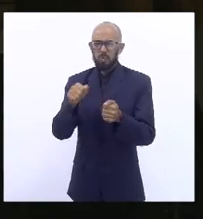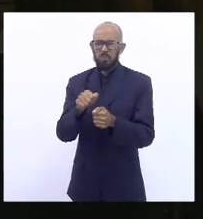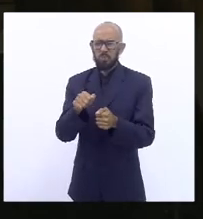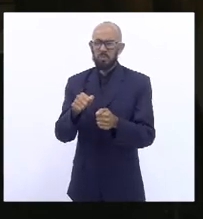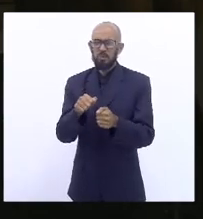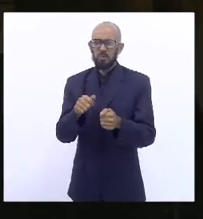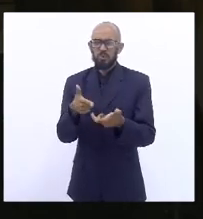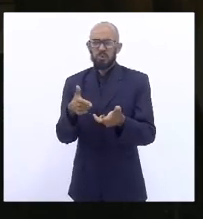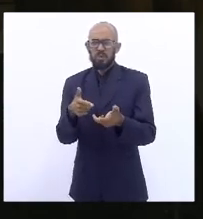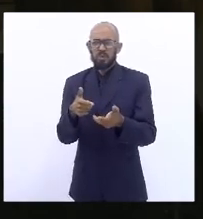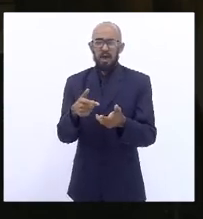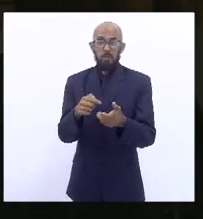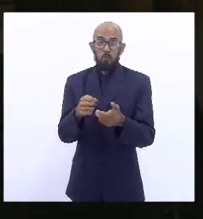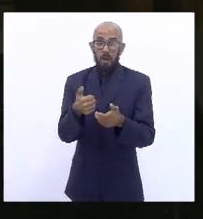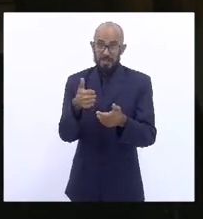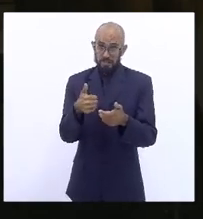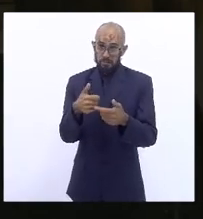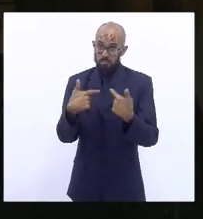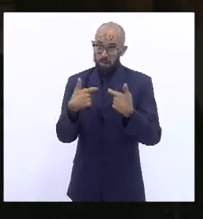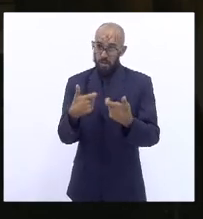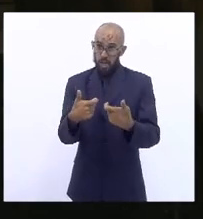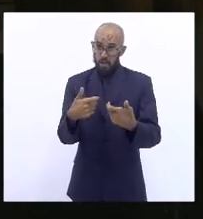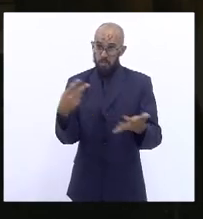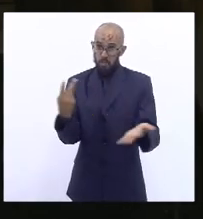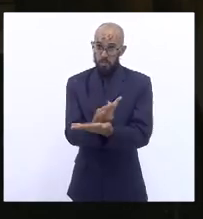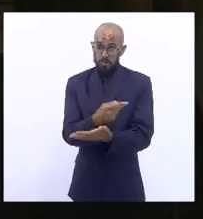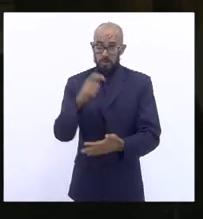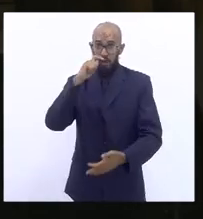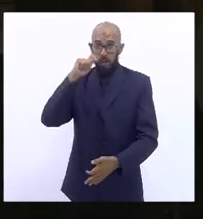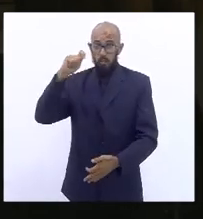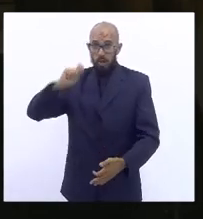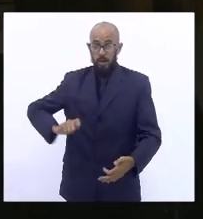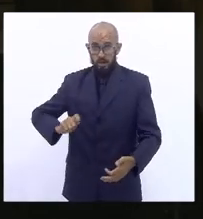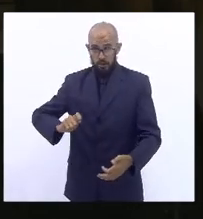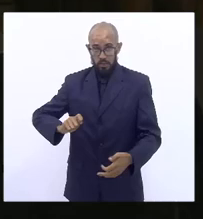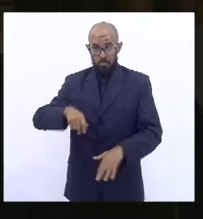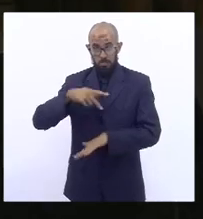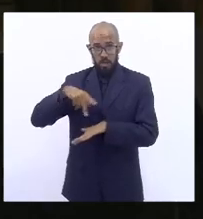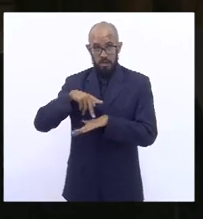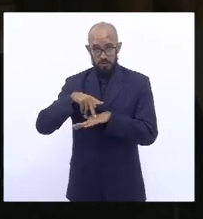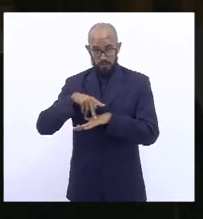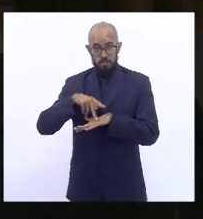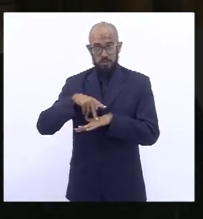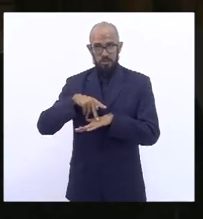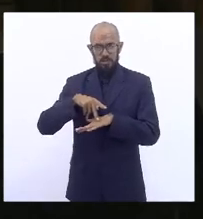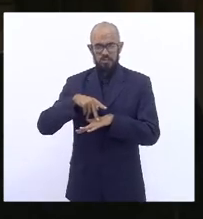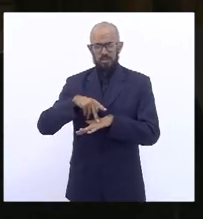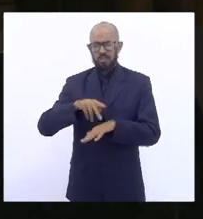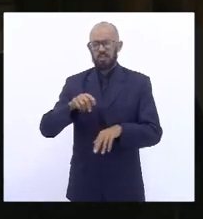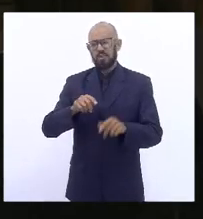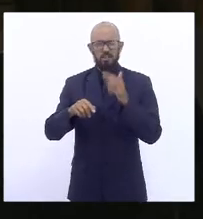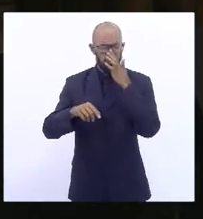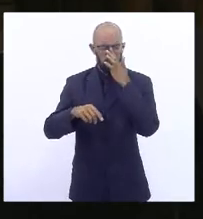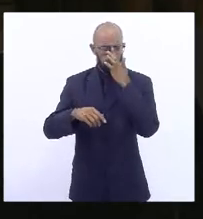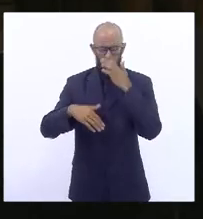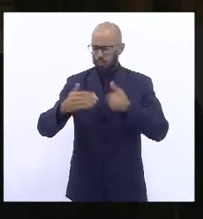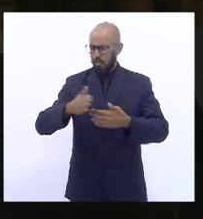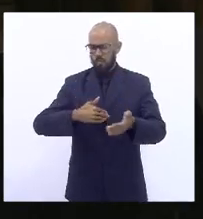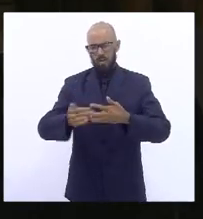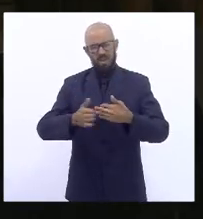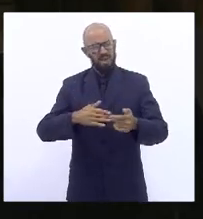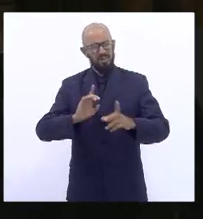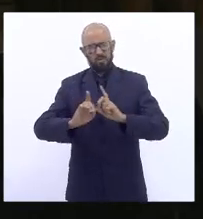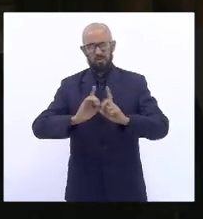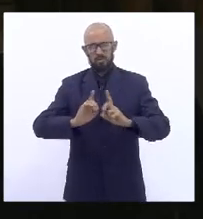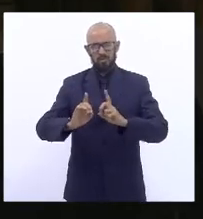uma guerra acontecendo na Ucrânia, e nos cabe, independente das discussões geopolíticas,